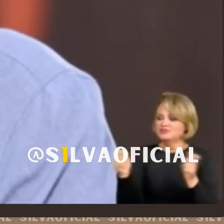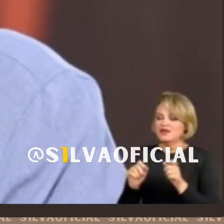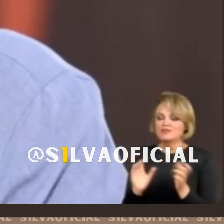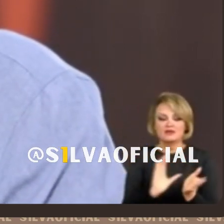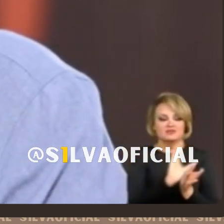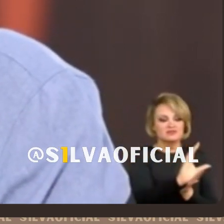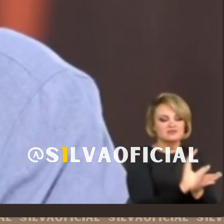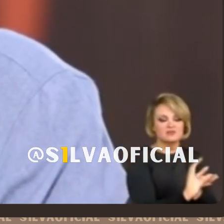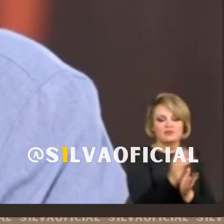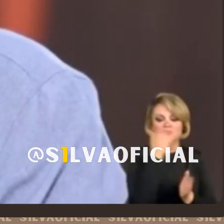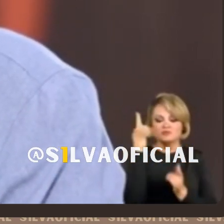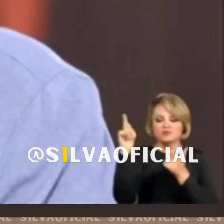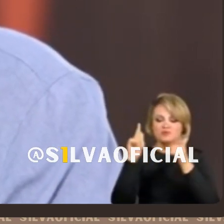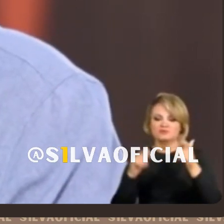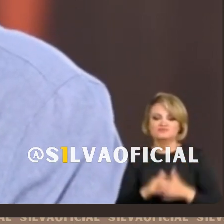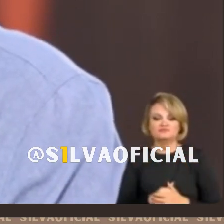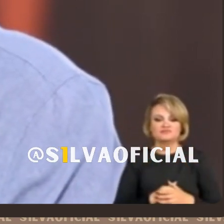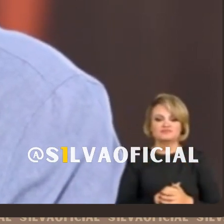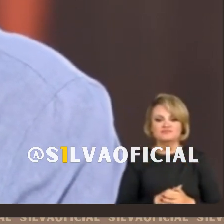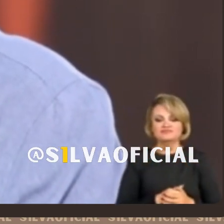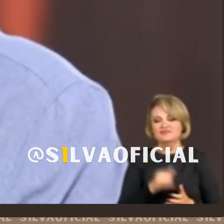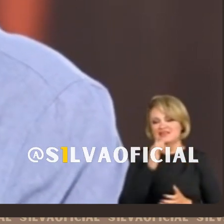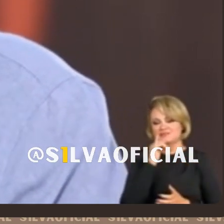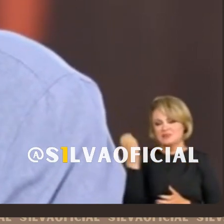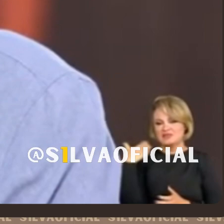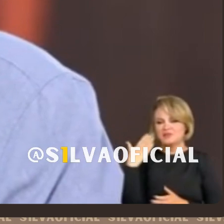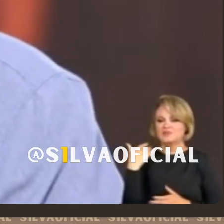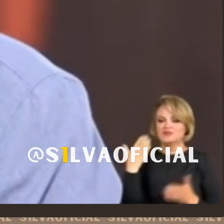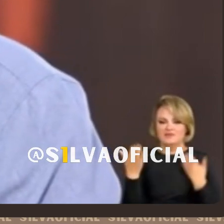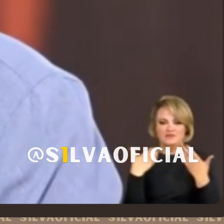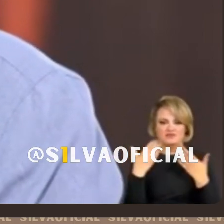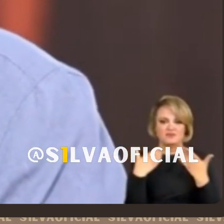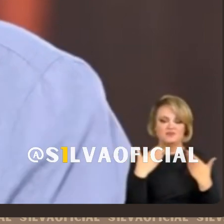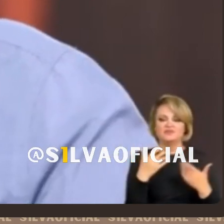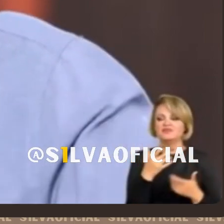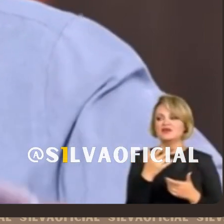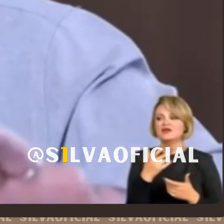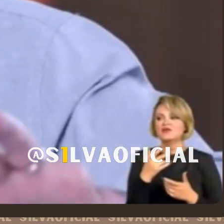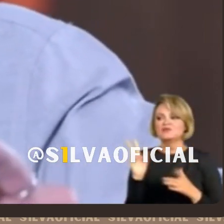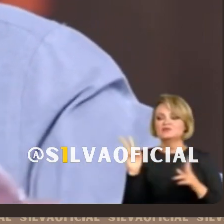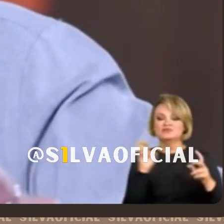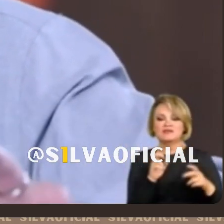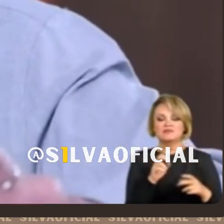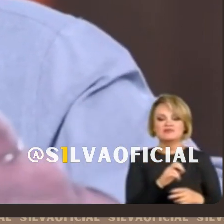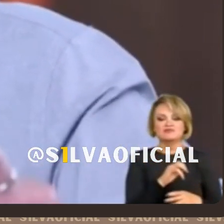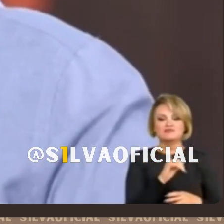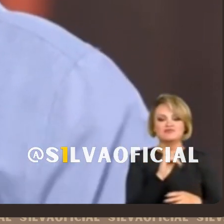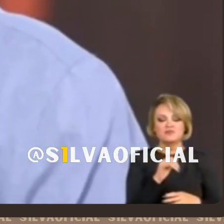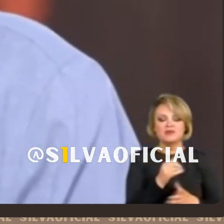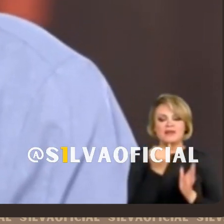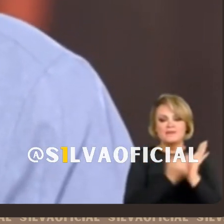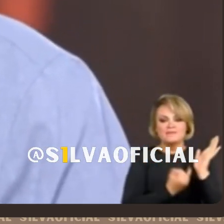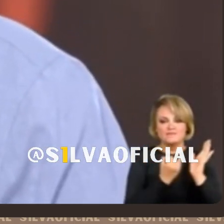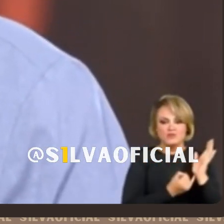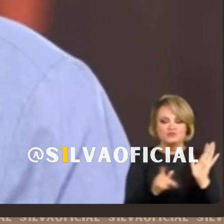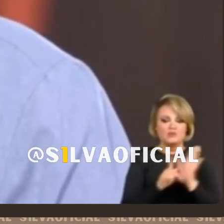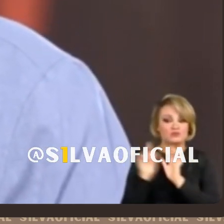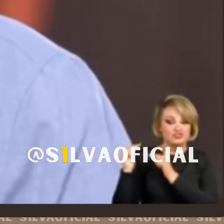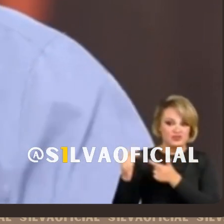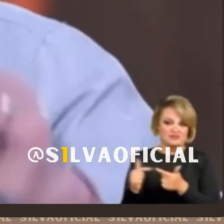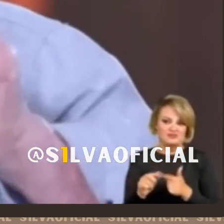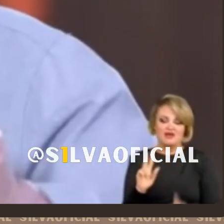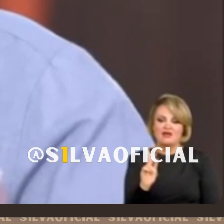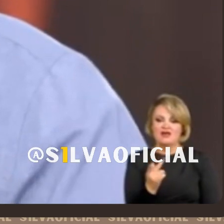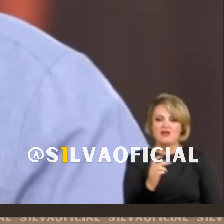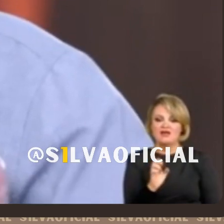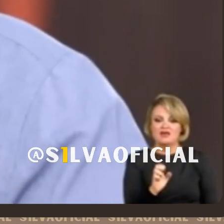pessoa sobre a questão do imposto de herança. Aqui no Brasil, muita gente vira o nariz quando você vai lá cobrar imposto de herança.